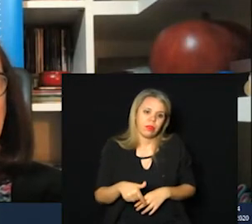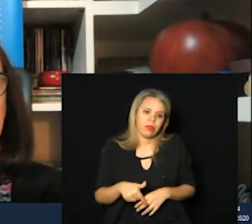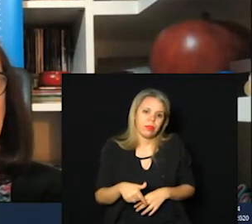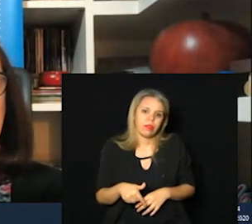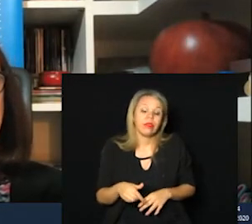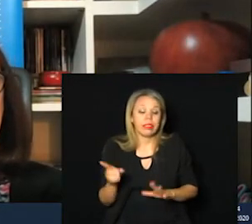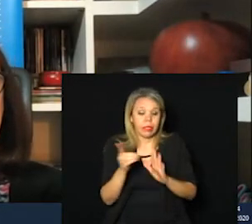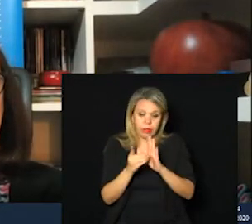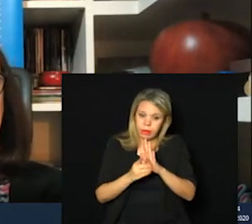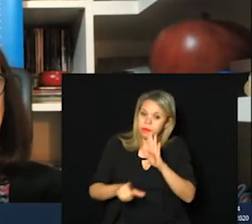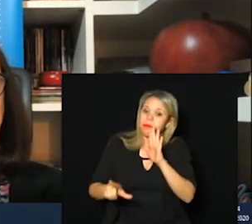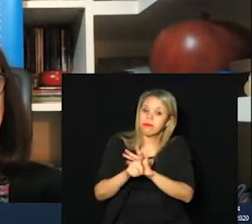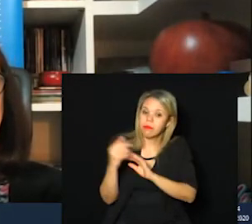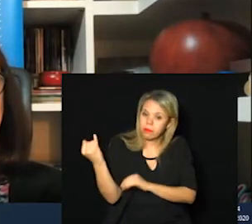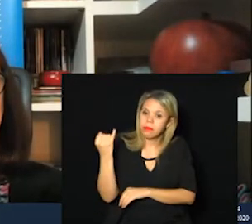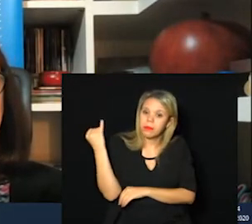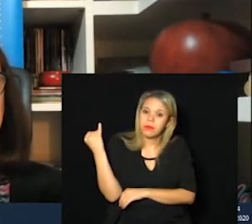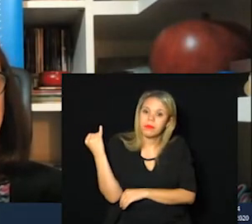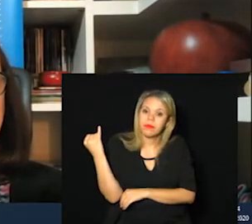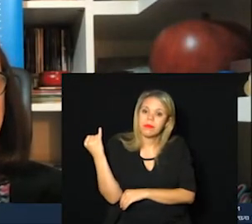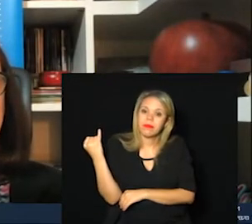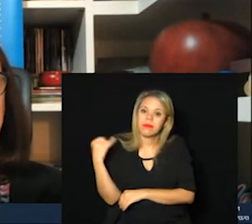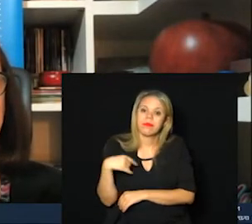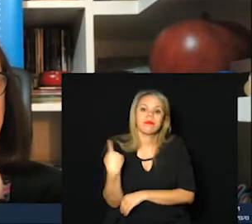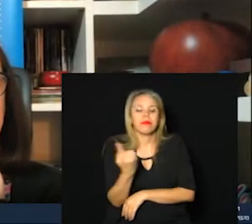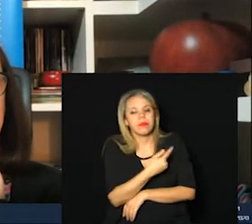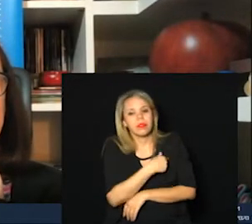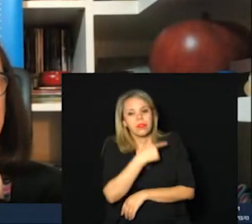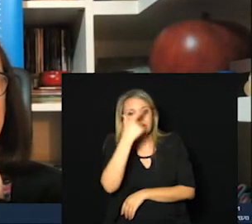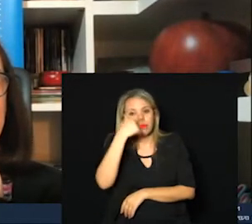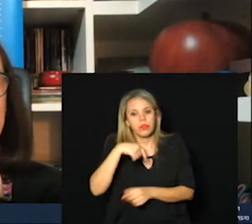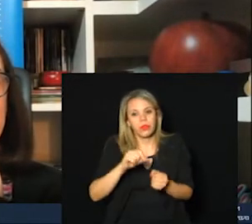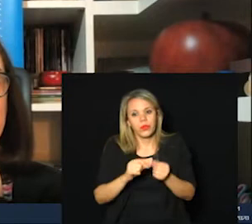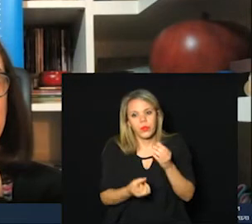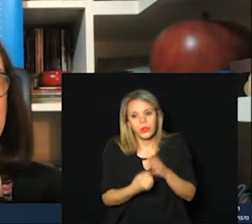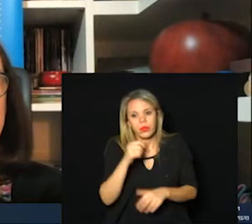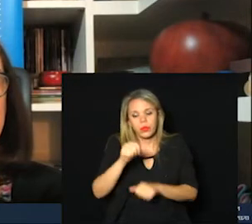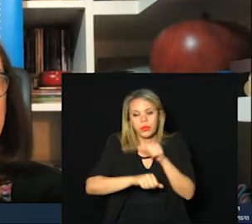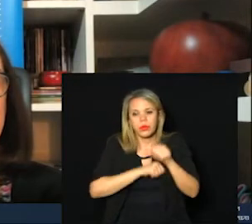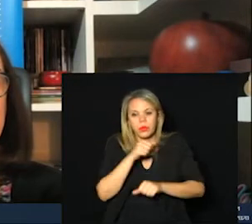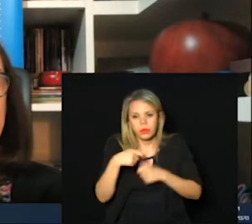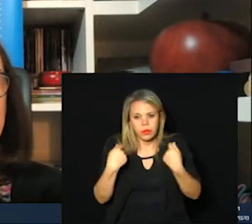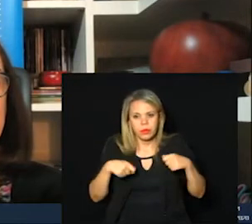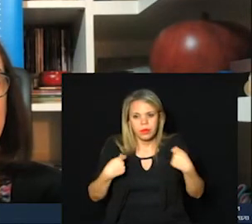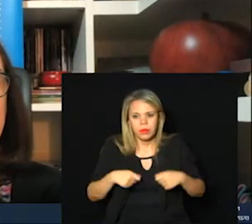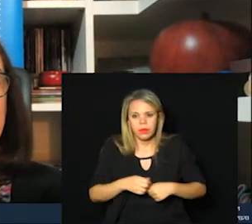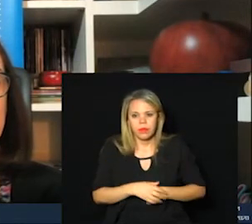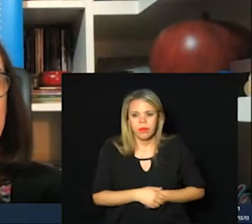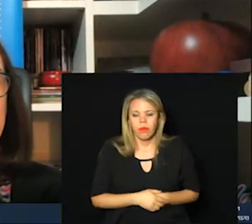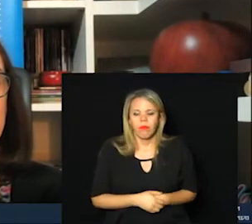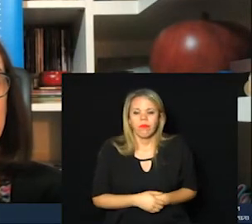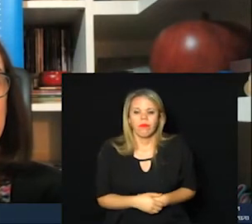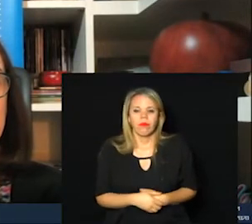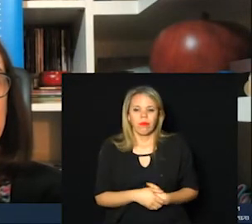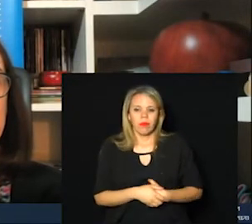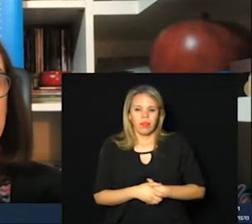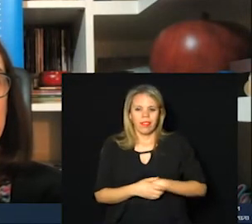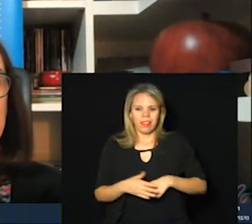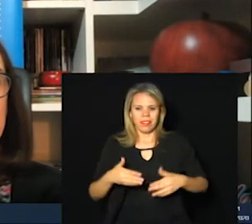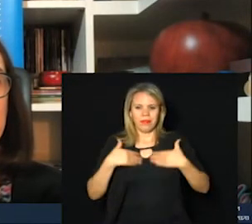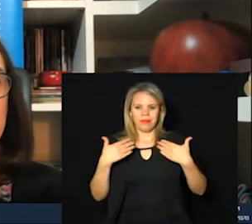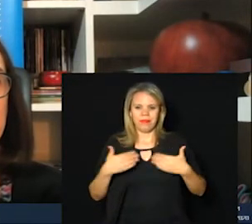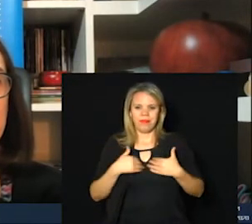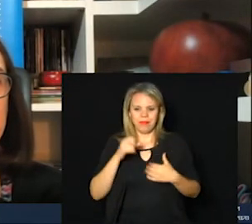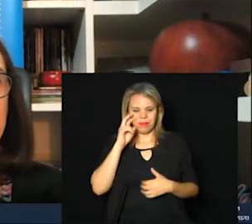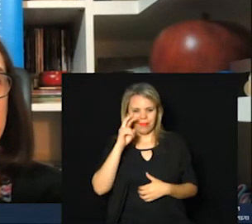leis são importantes, mas somos nós que realizaremos a mudança necessária. Minha alegria é ver